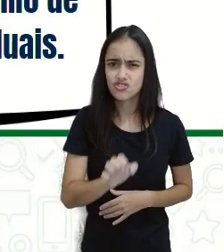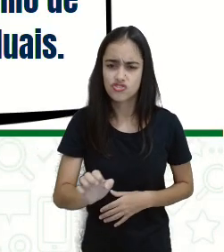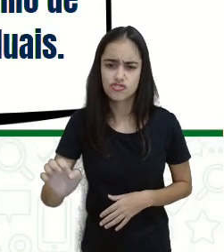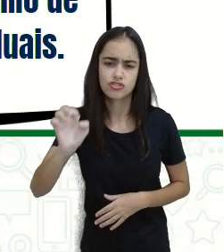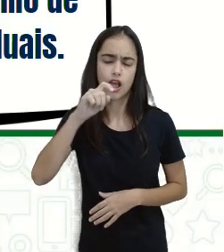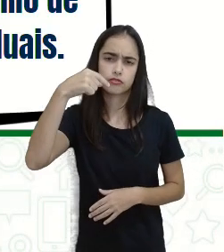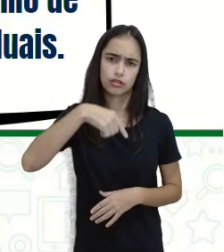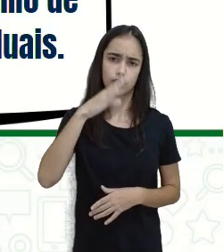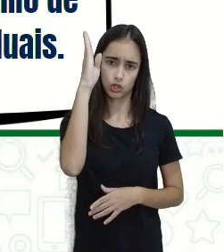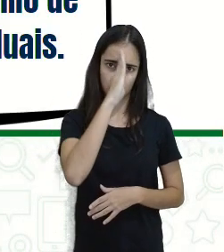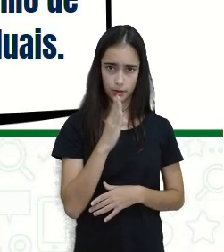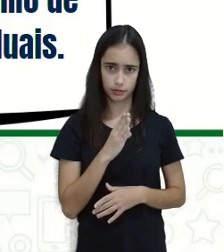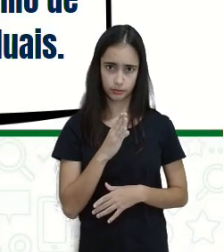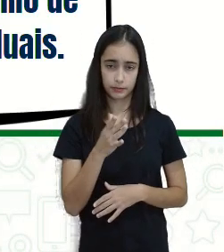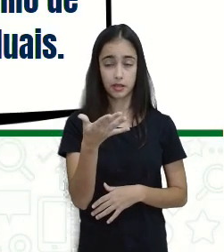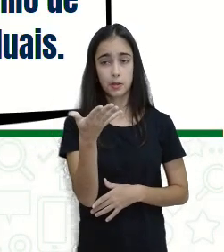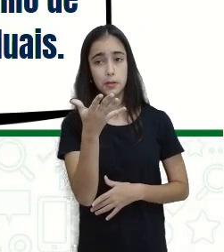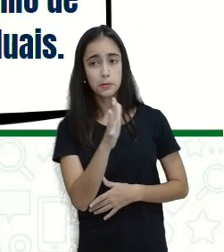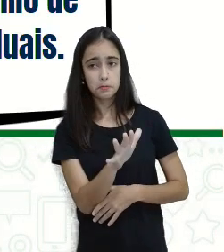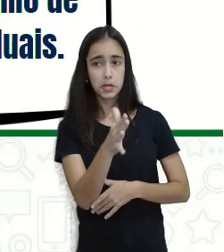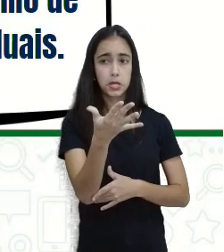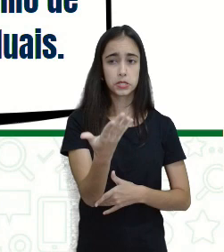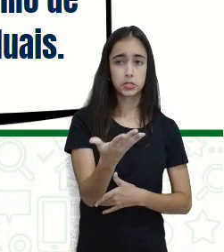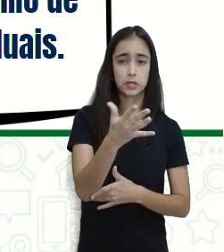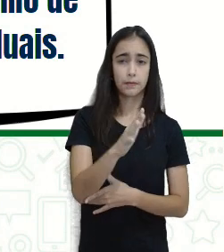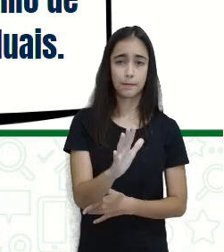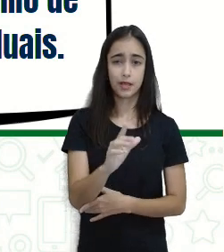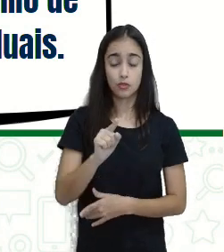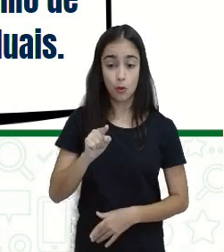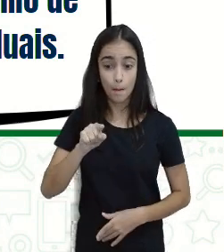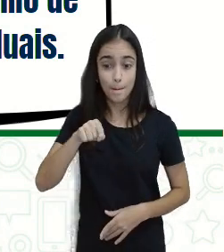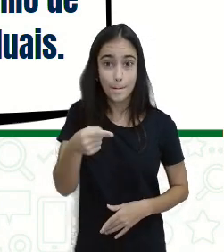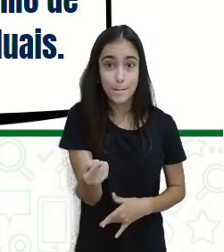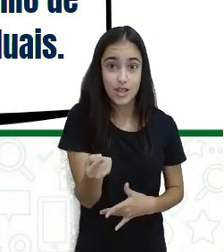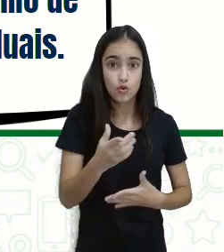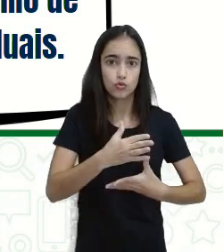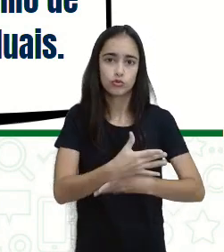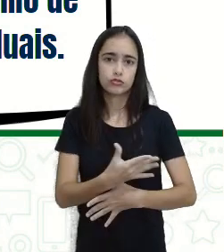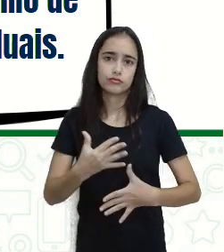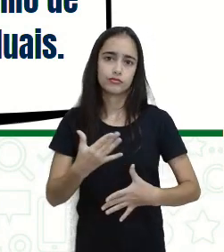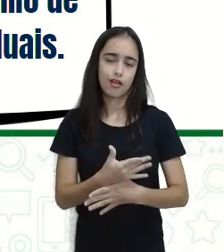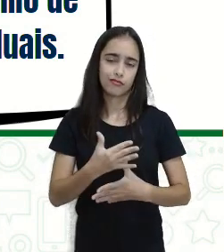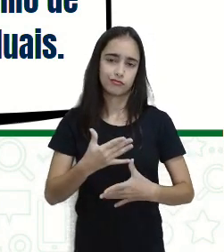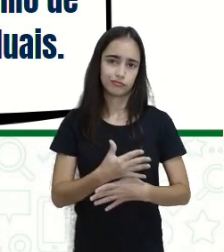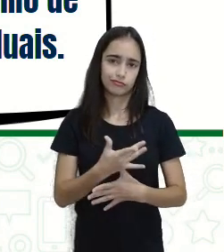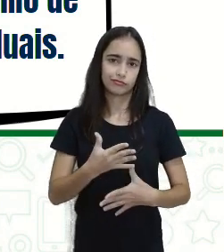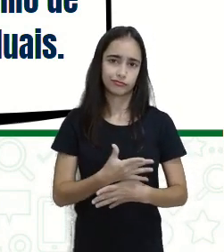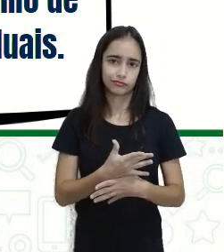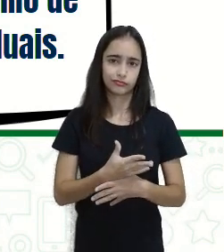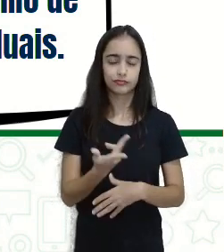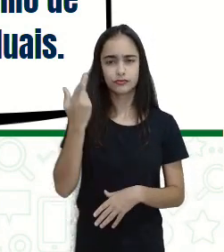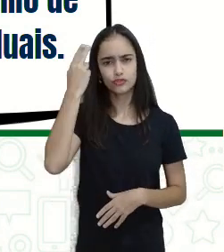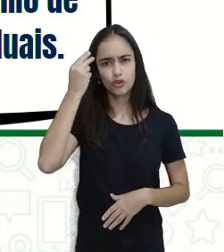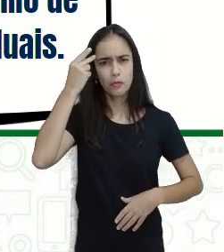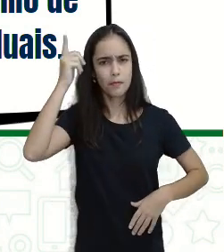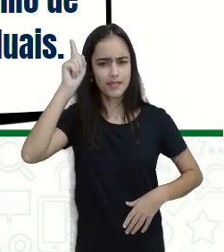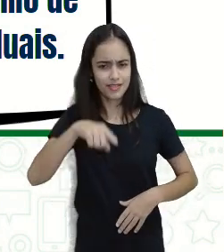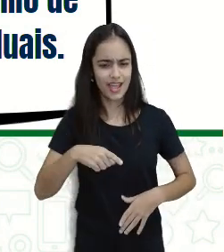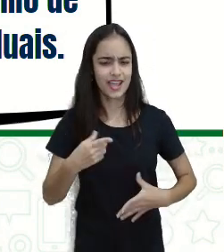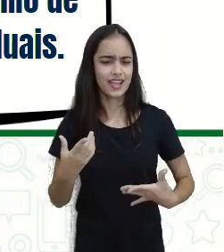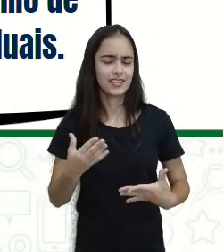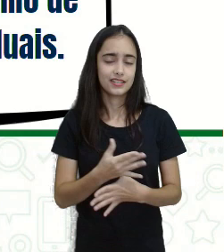no Brasil, e mais ou menos em cerca de 1.000 cidades. Geralmente essas cidades são cidades com uma grande,